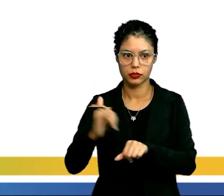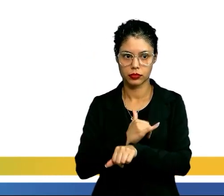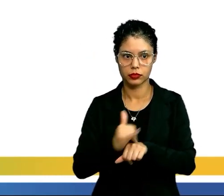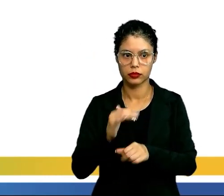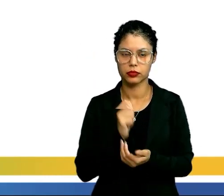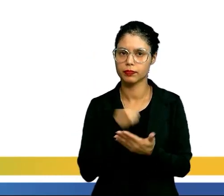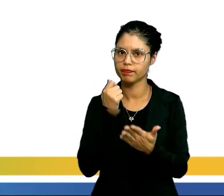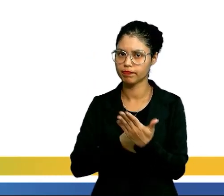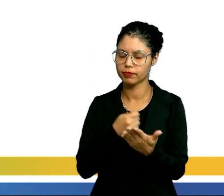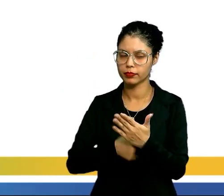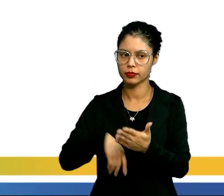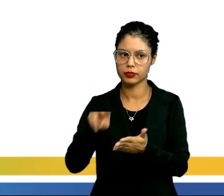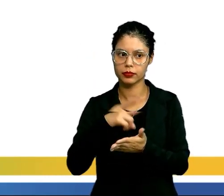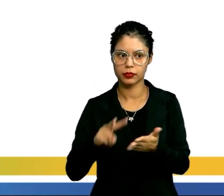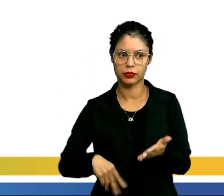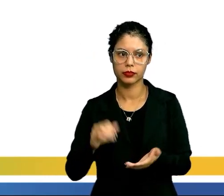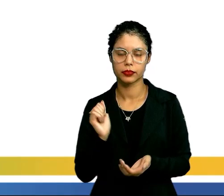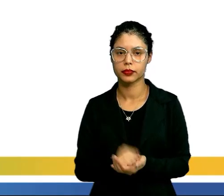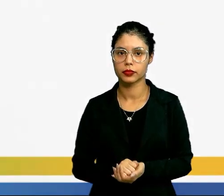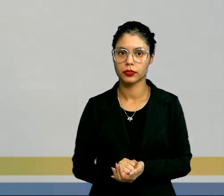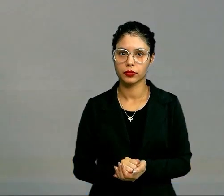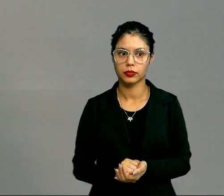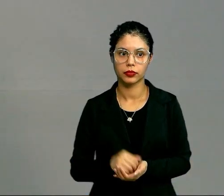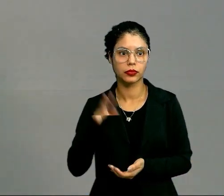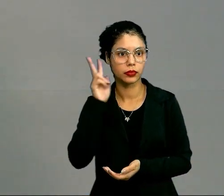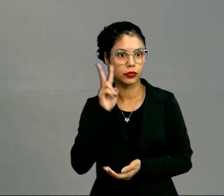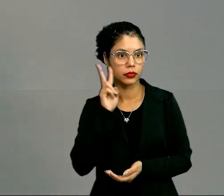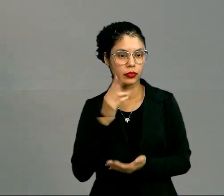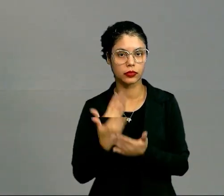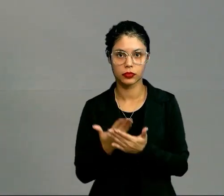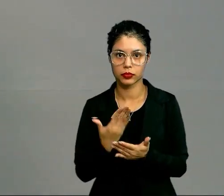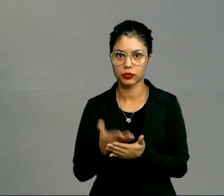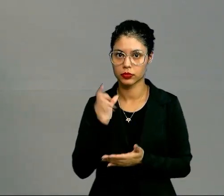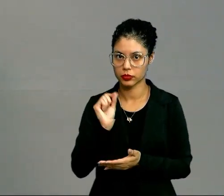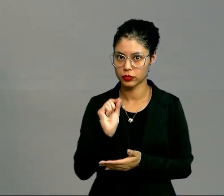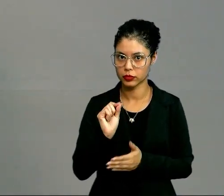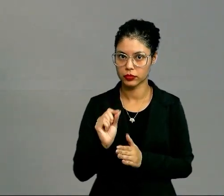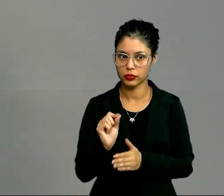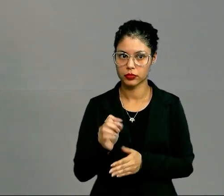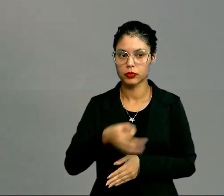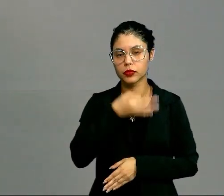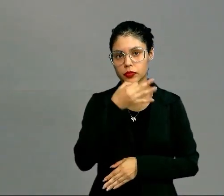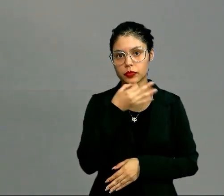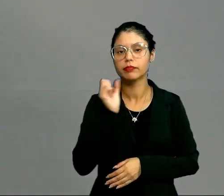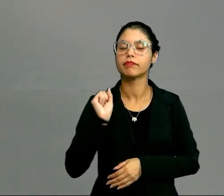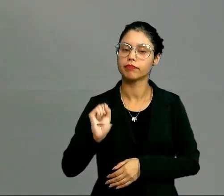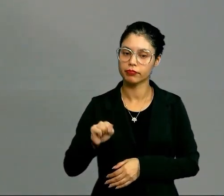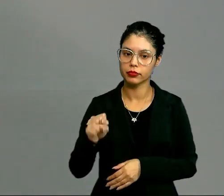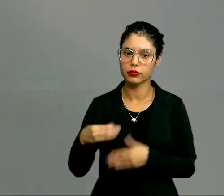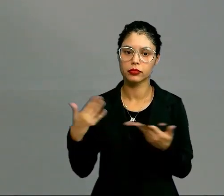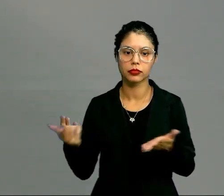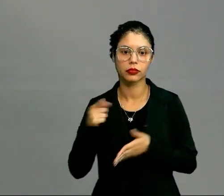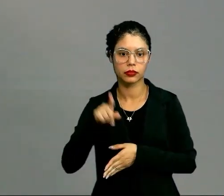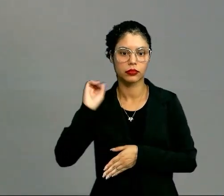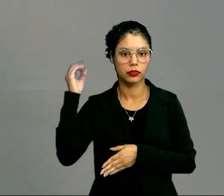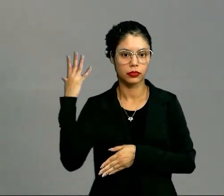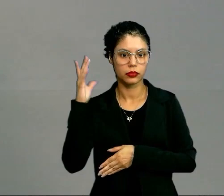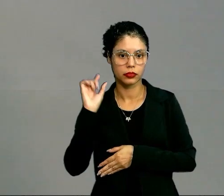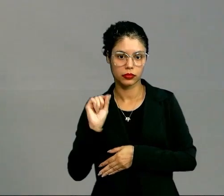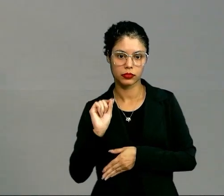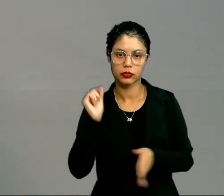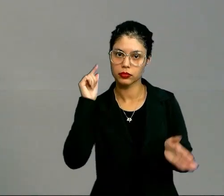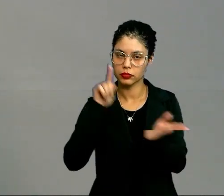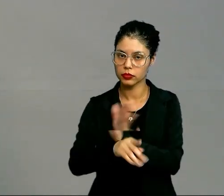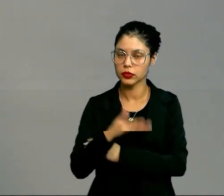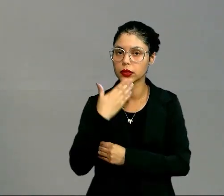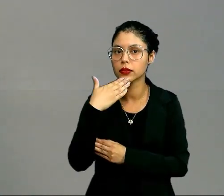de persuasão do leitor. Então, vocês lembram lá da nossa aula de fato e opinião? Pois é. Nesse caso aqui, a